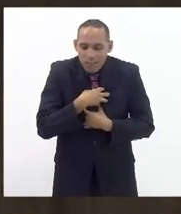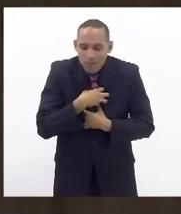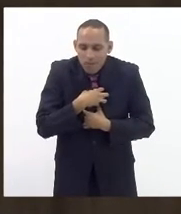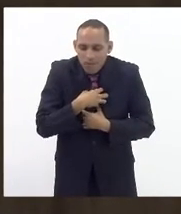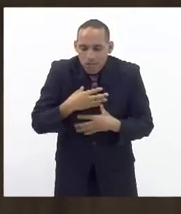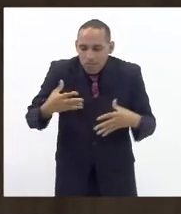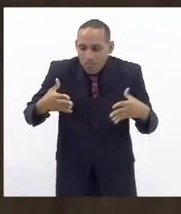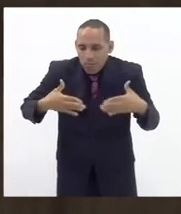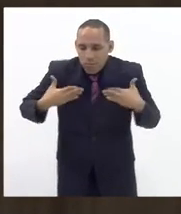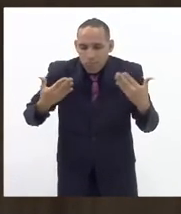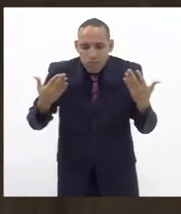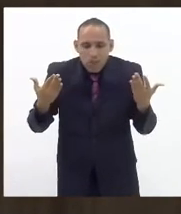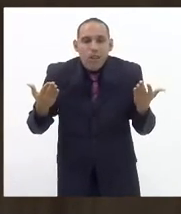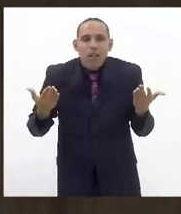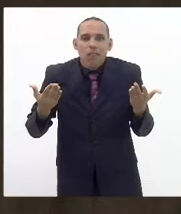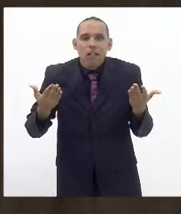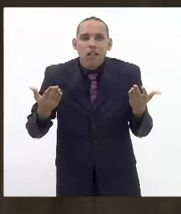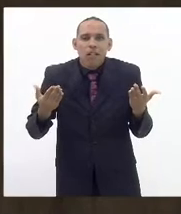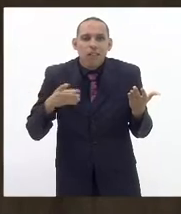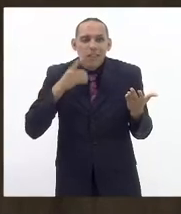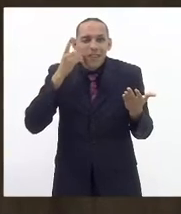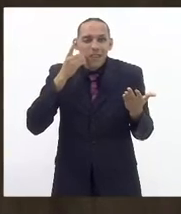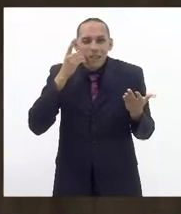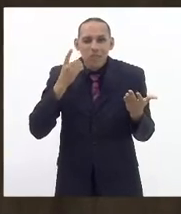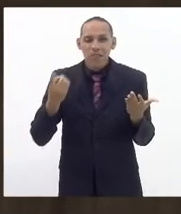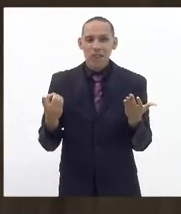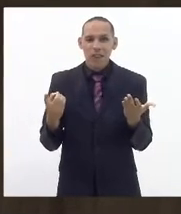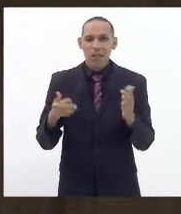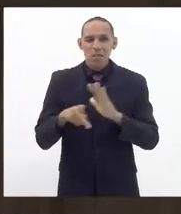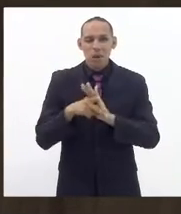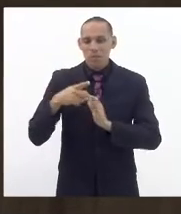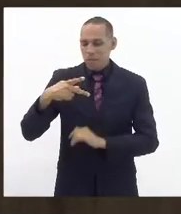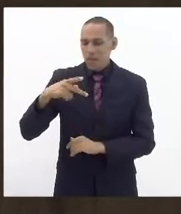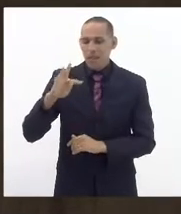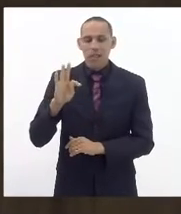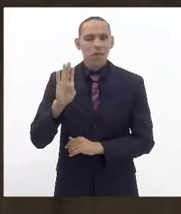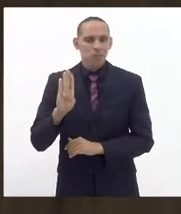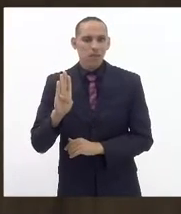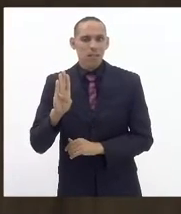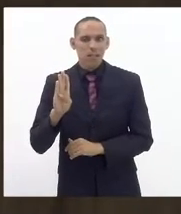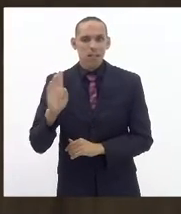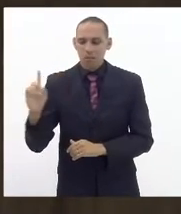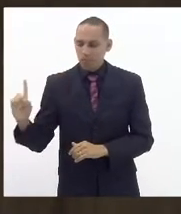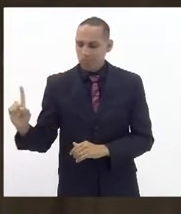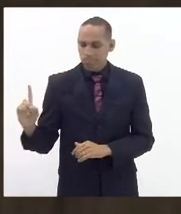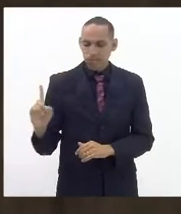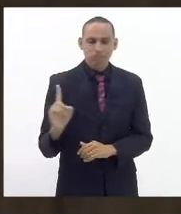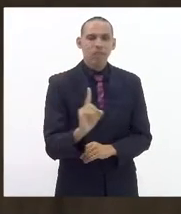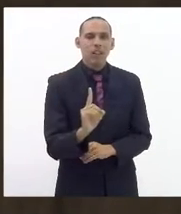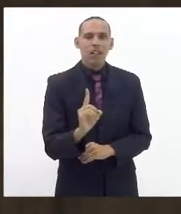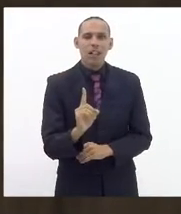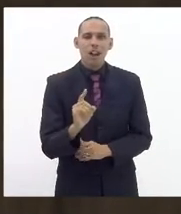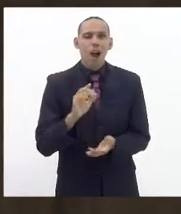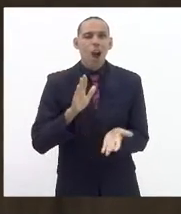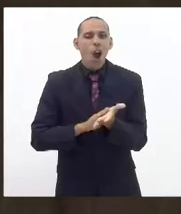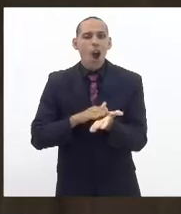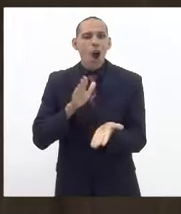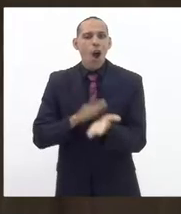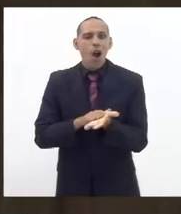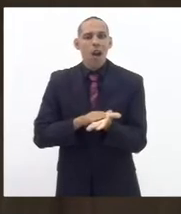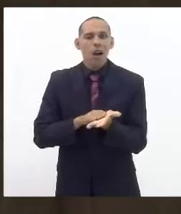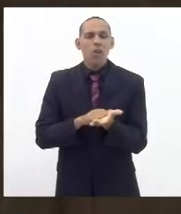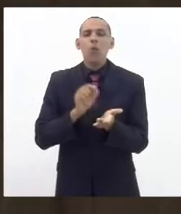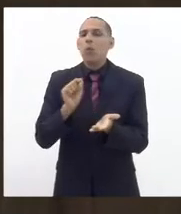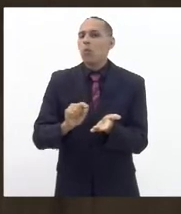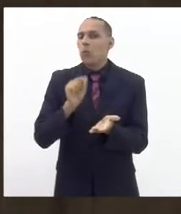estarrecida quando um deputado do PTB, né, vem aqui cobrar, né,